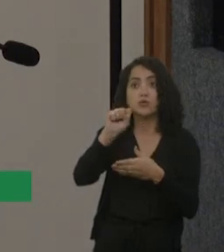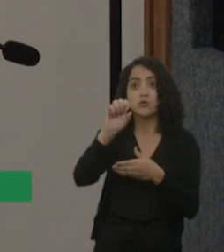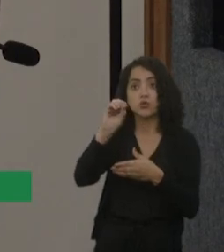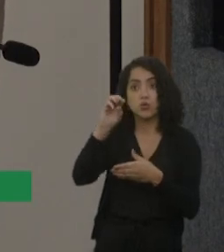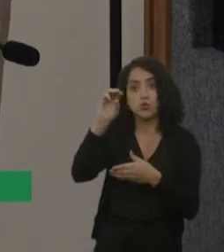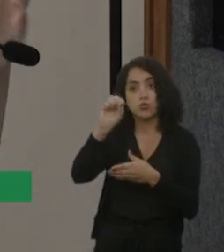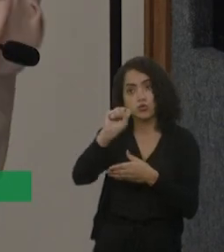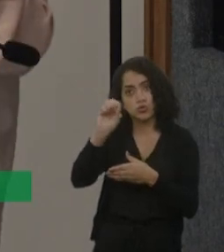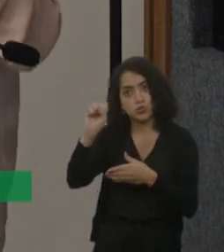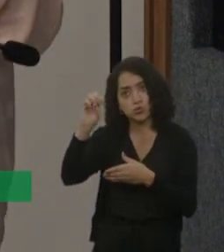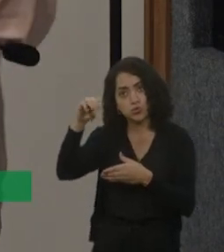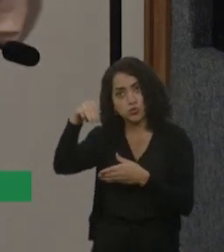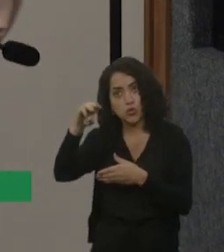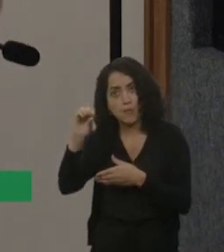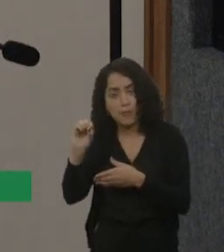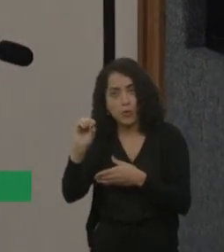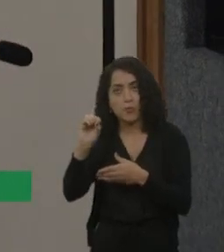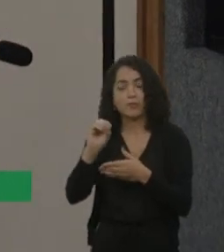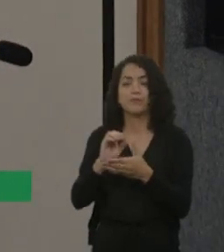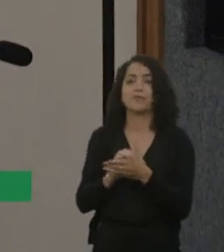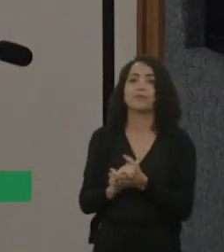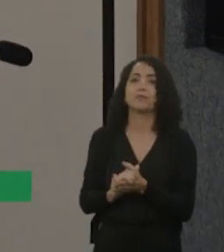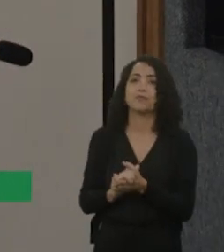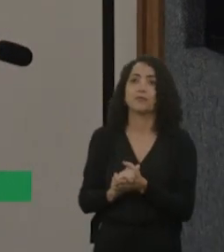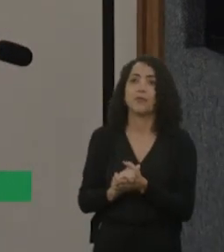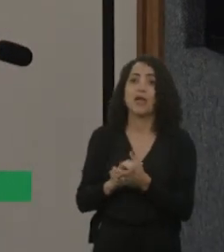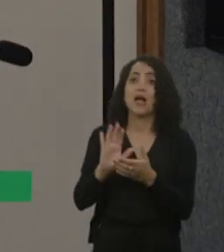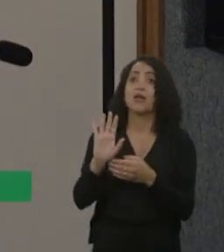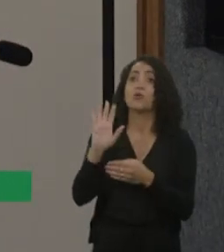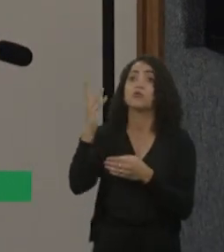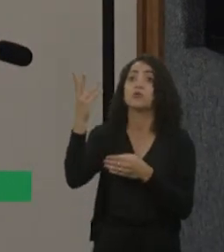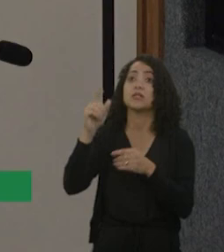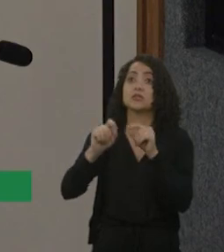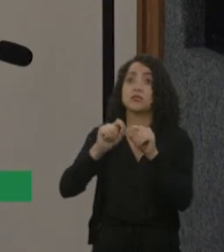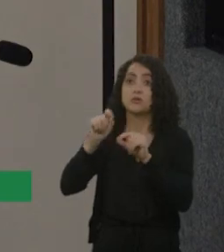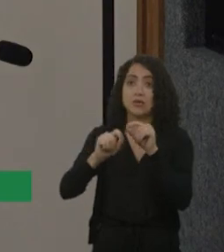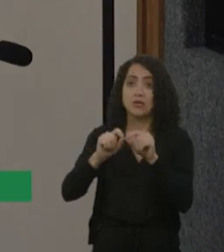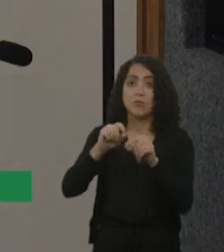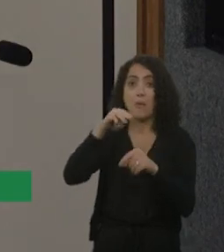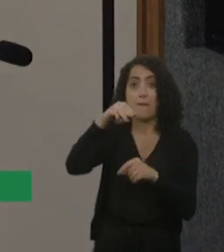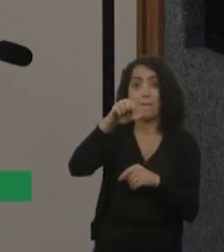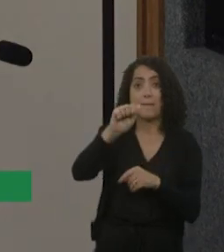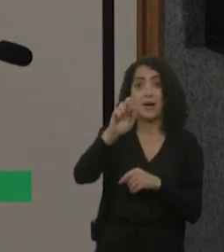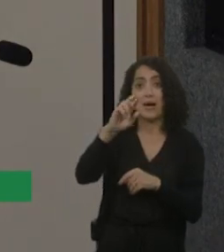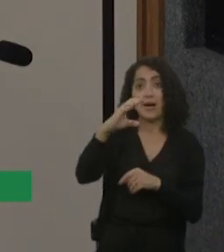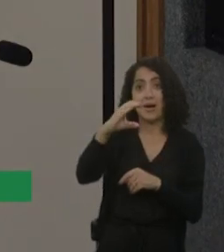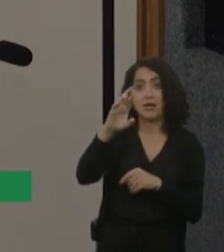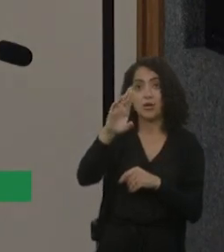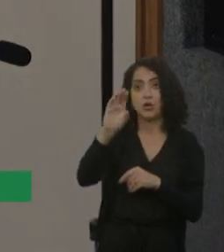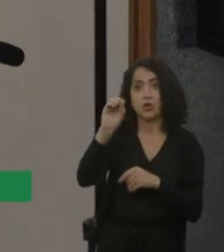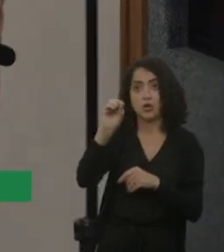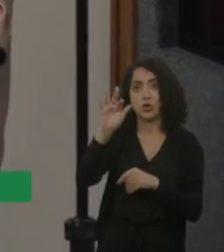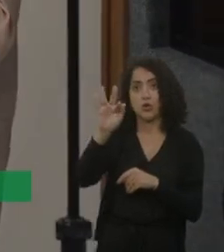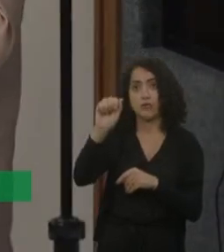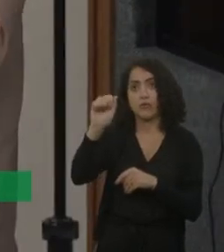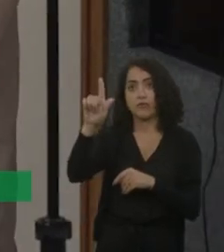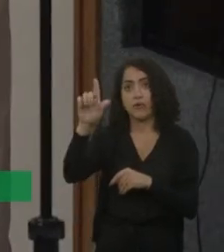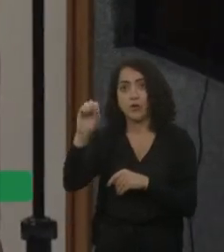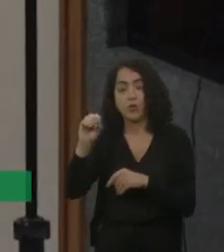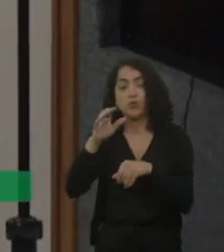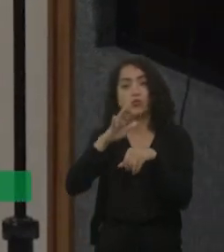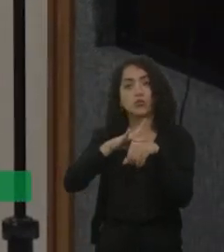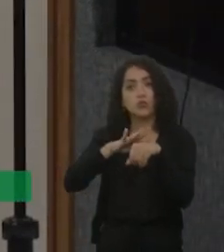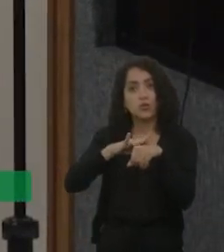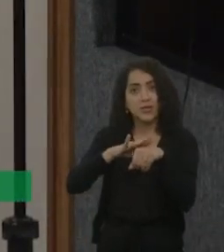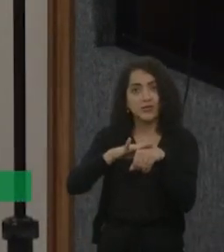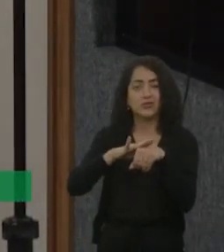dos órgãos. Tá certo? E aí, o que acontece? Eu vou ter um macrófago doente. O nosso organismo ele é muito sábio. Ele